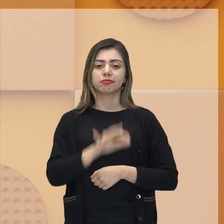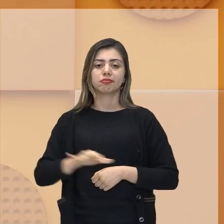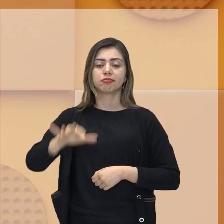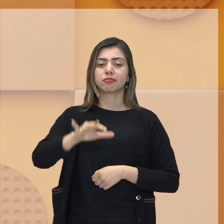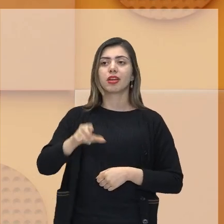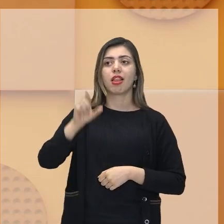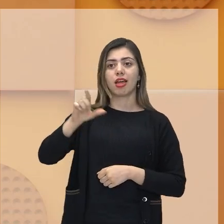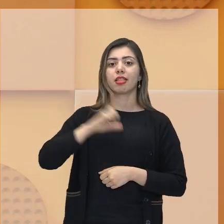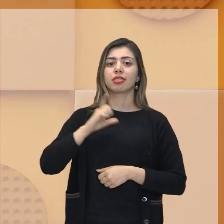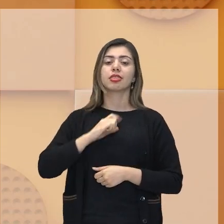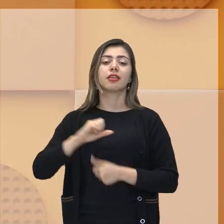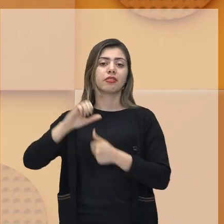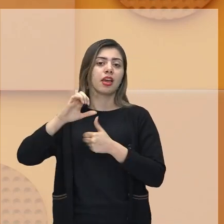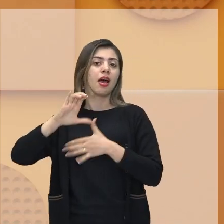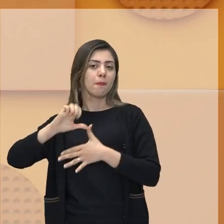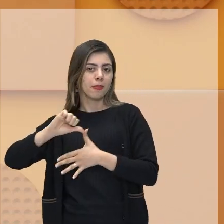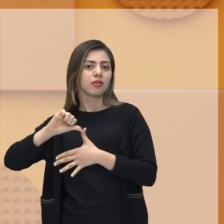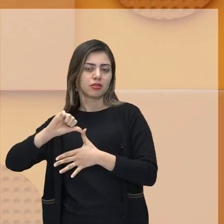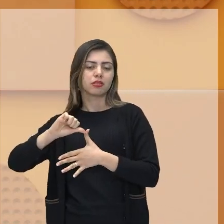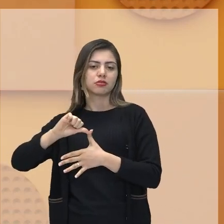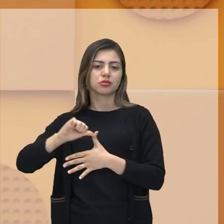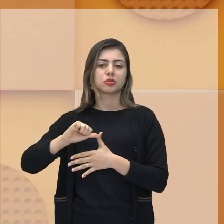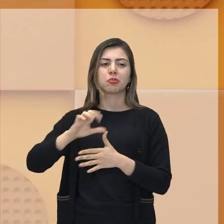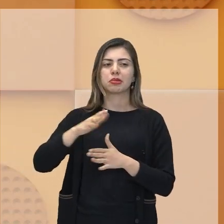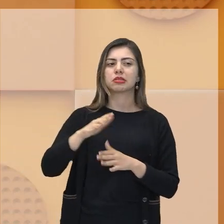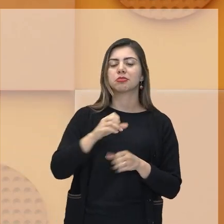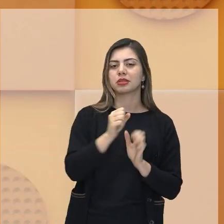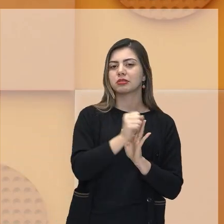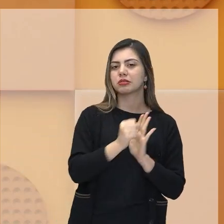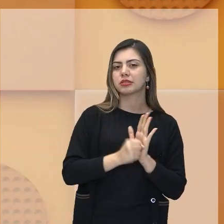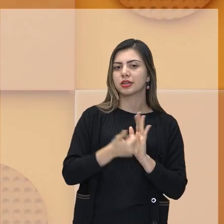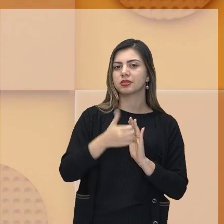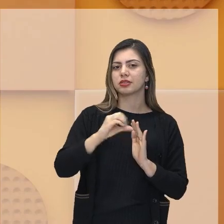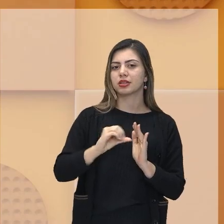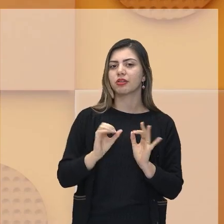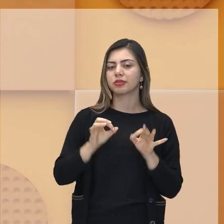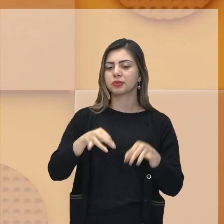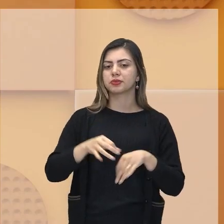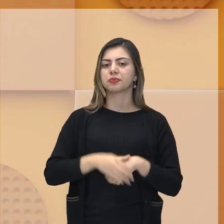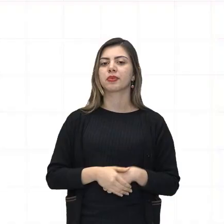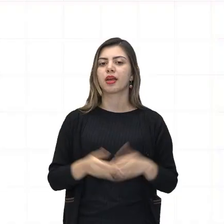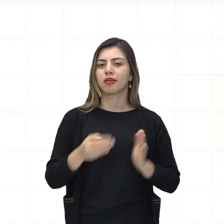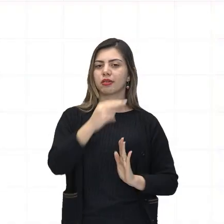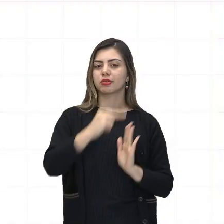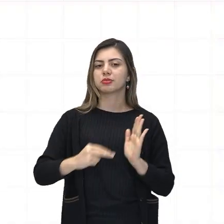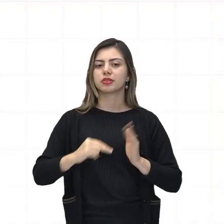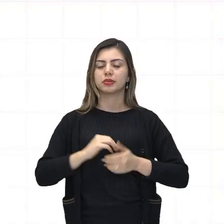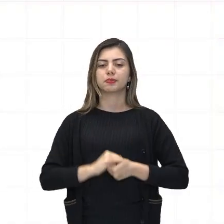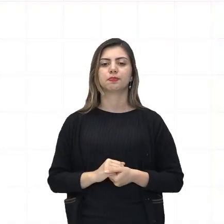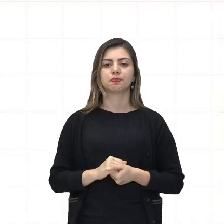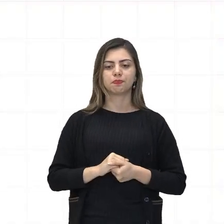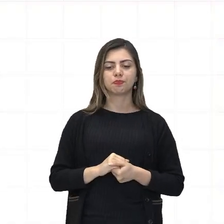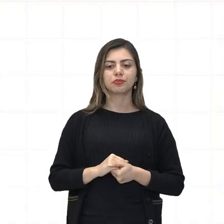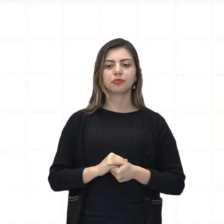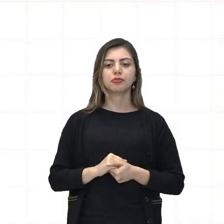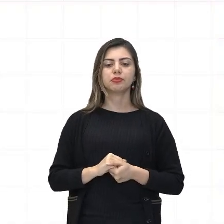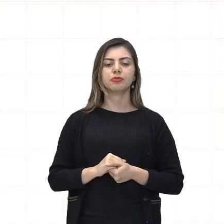do Sul durante ali o final do século XIX. Vamos ao texto para a gente compreender um pouquinho mais. Vamos lá, galera.